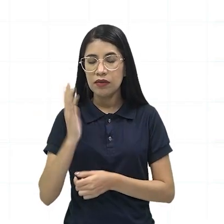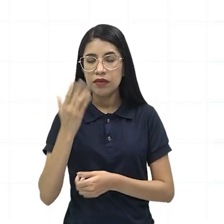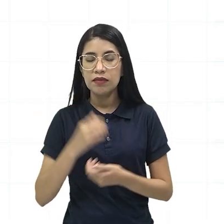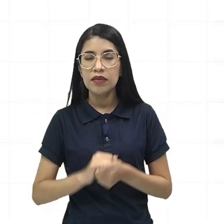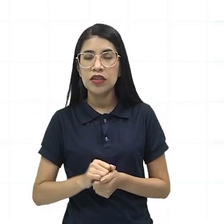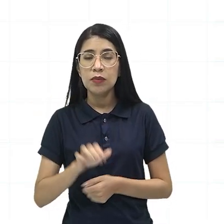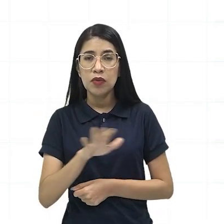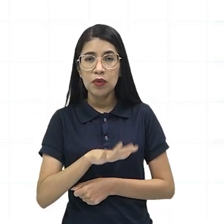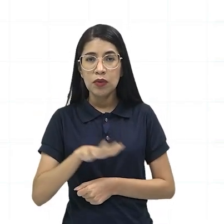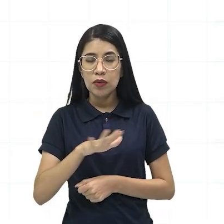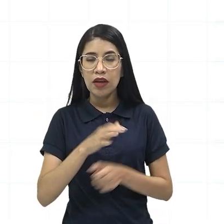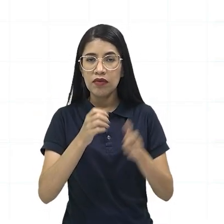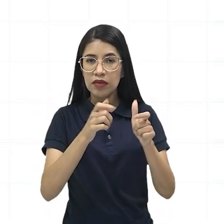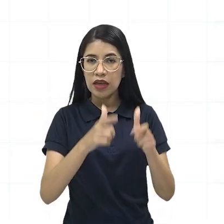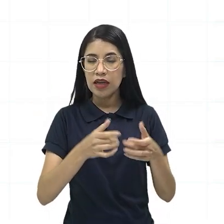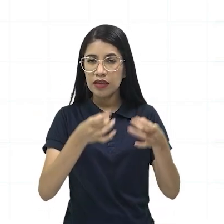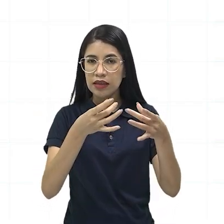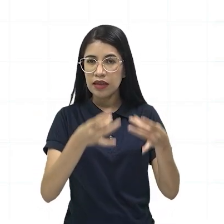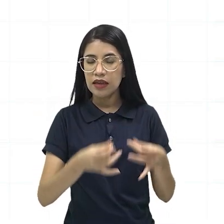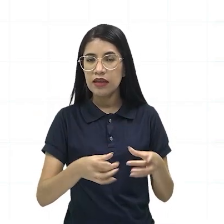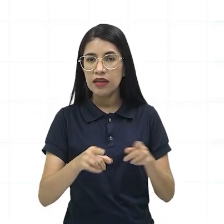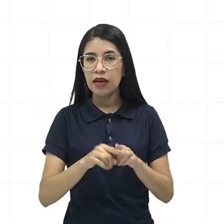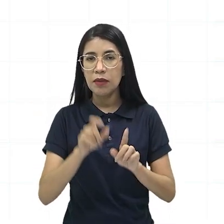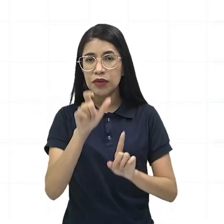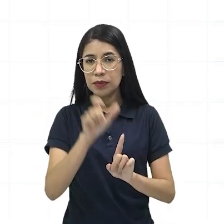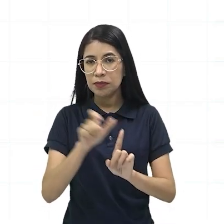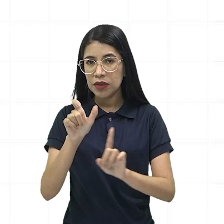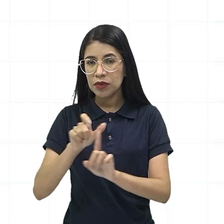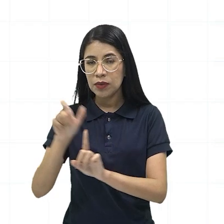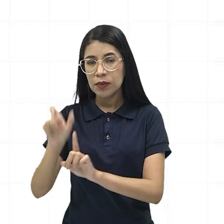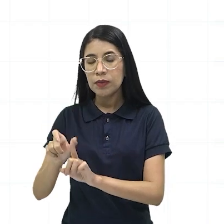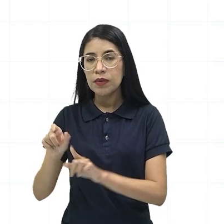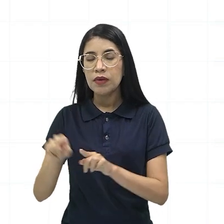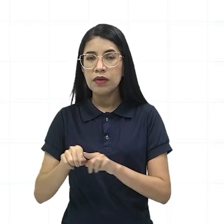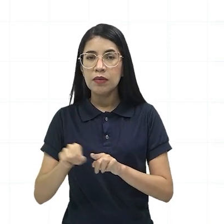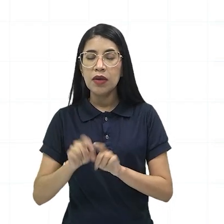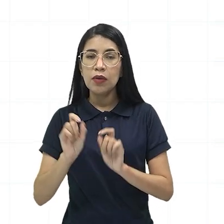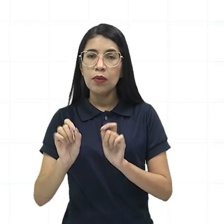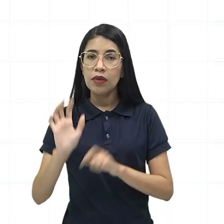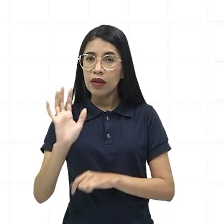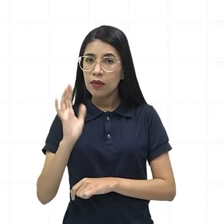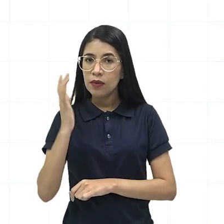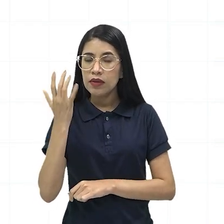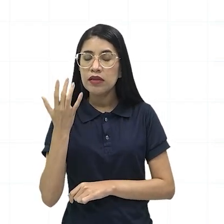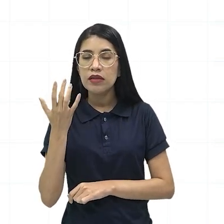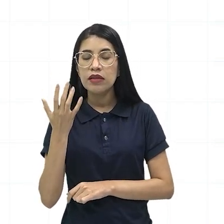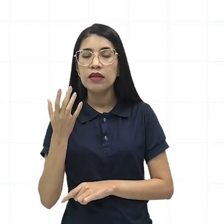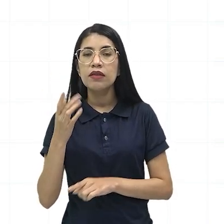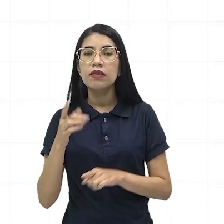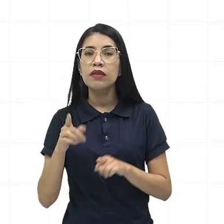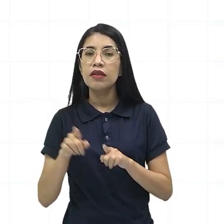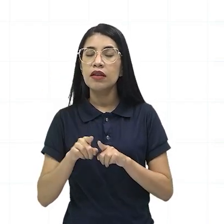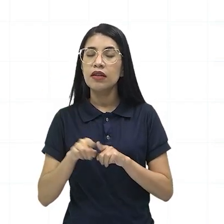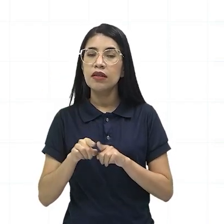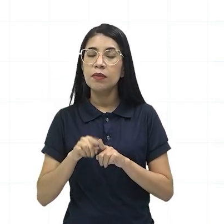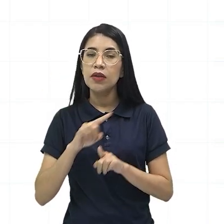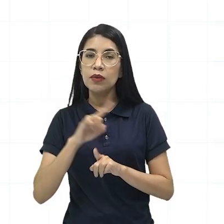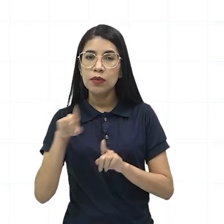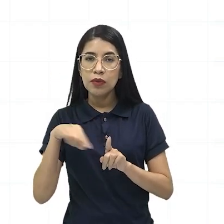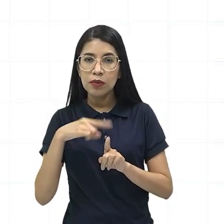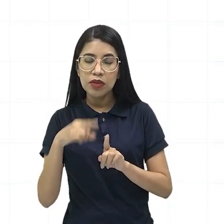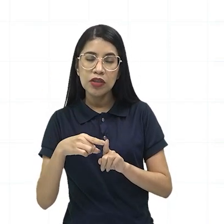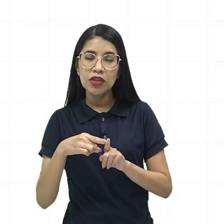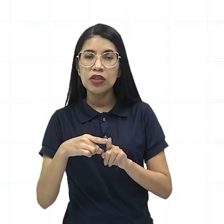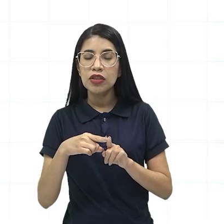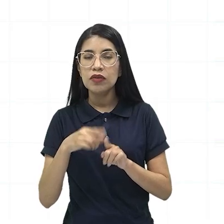do espaço, falar de alguns personagens, vai situar no que estava acontecendo, qual era o objetivo daquela expedição,